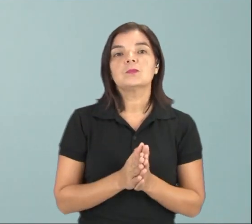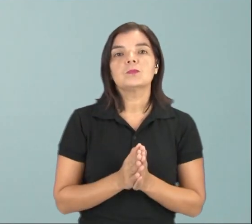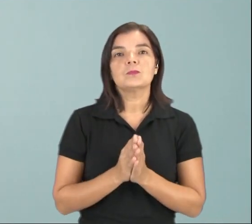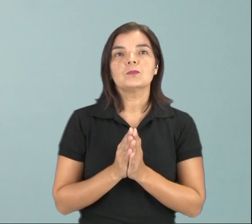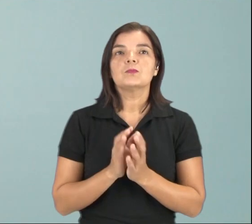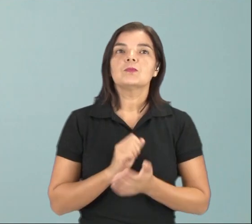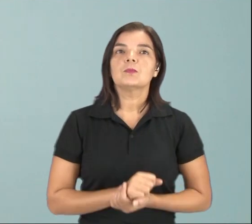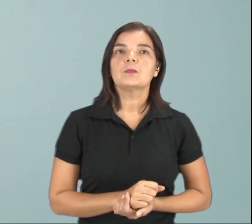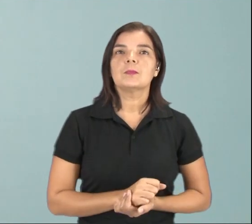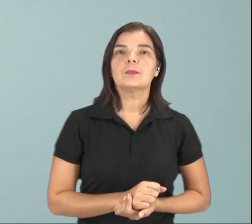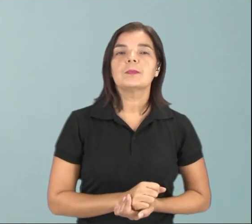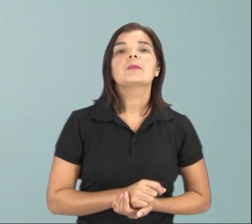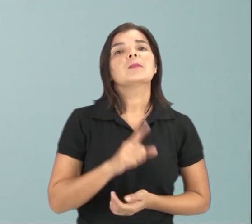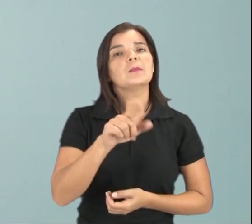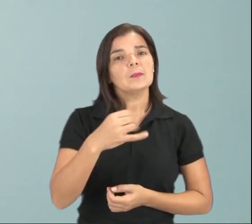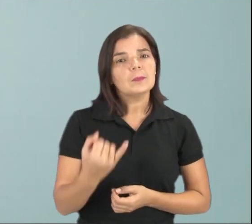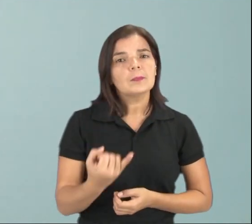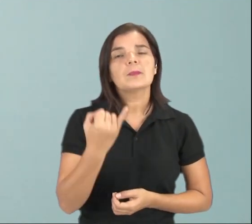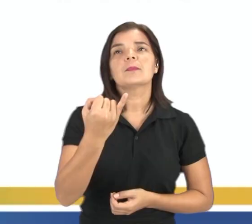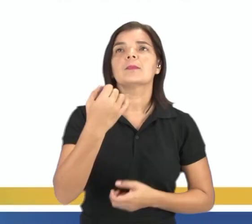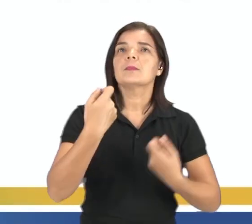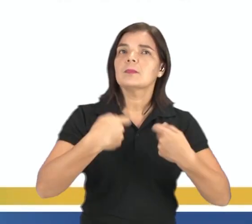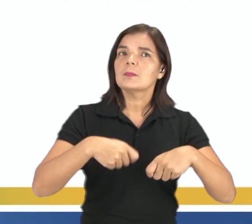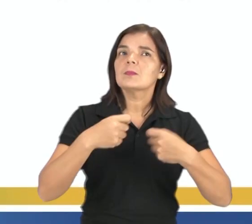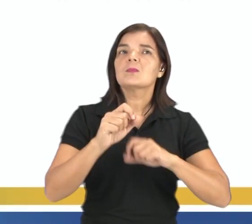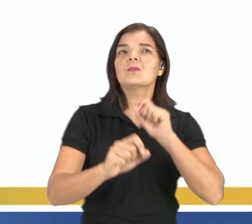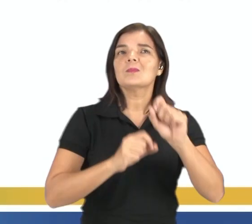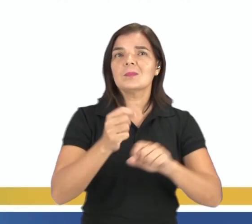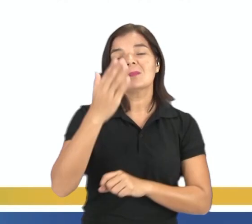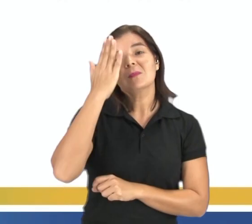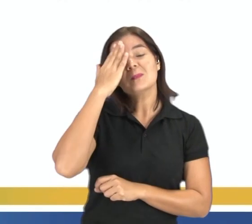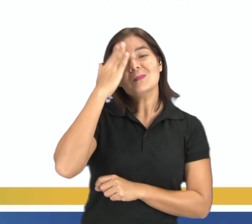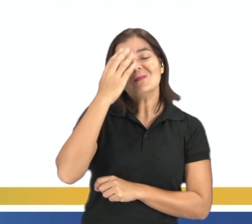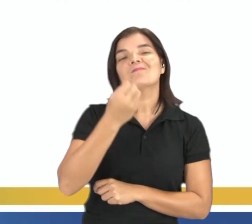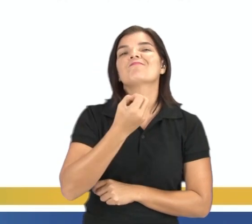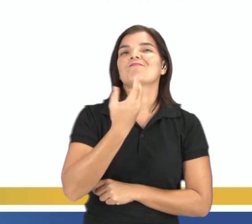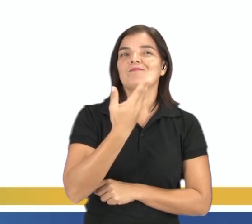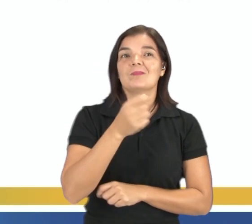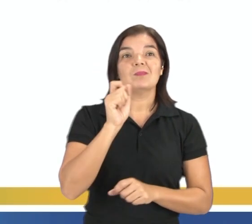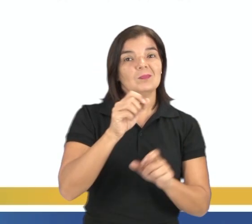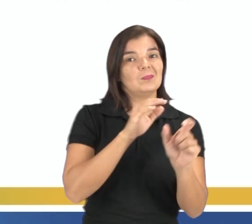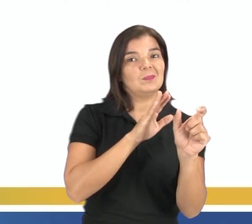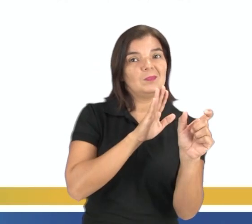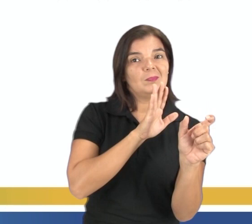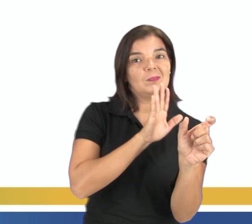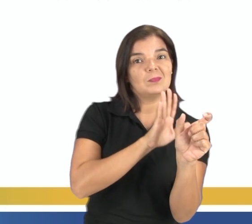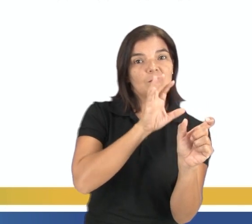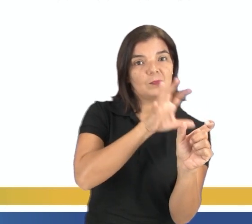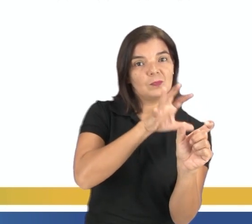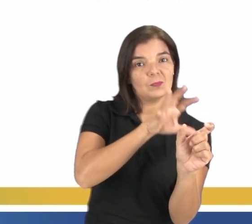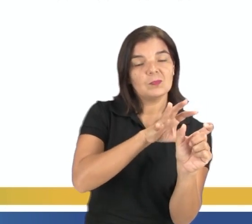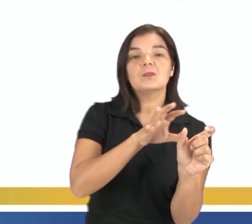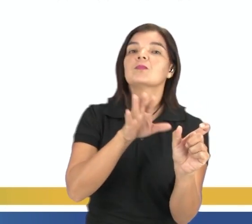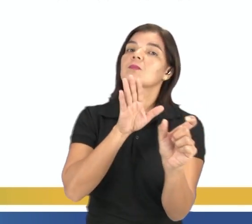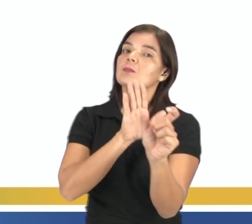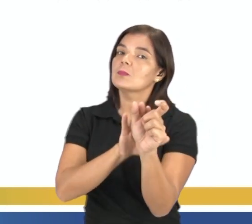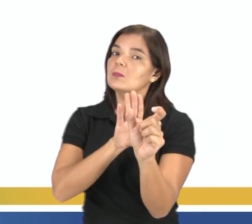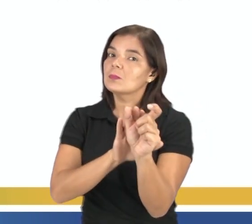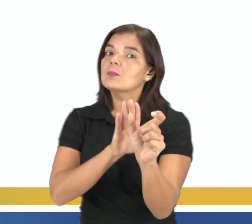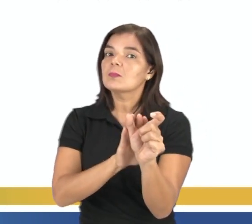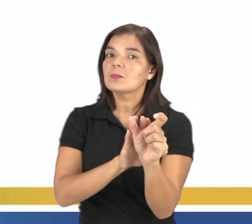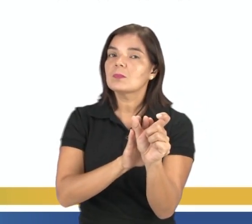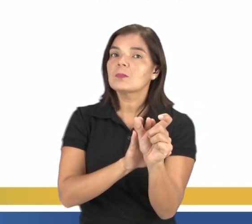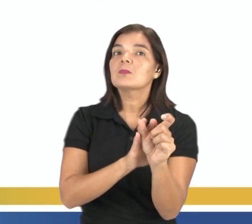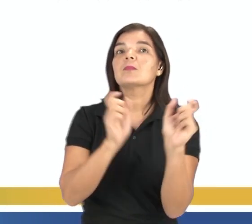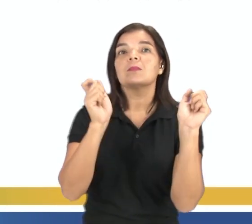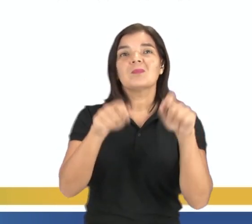acompanhar comigo que é importante lembrar que precisamos entender muito bem o que é denotação e